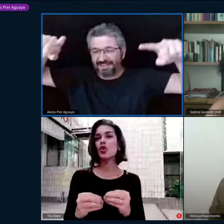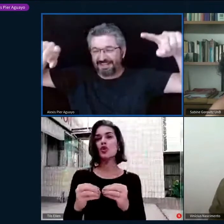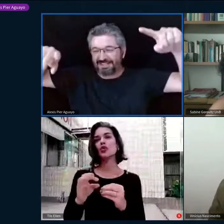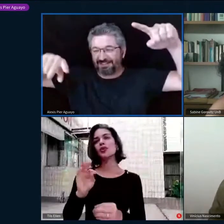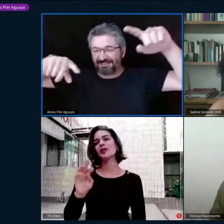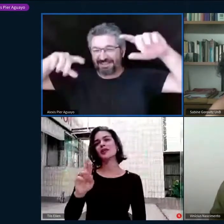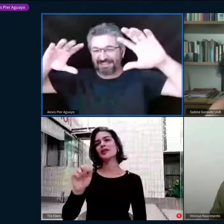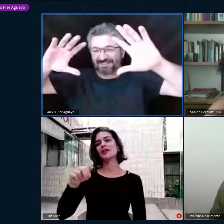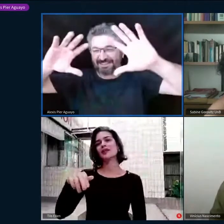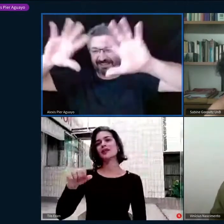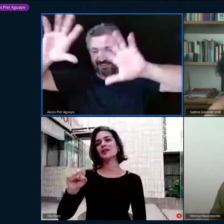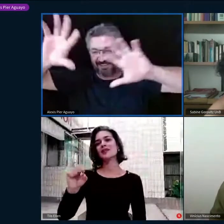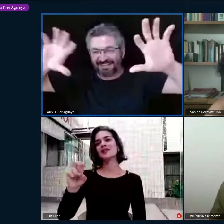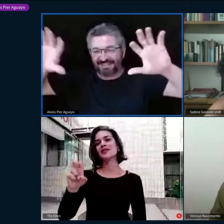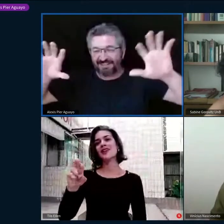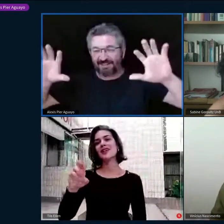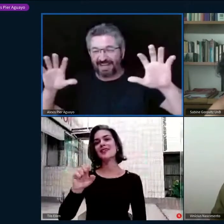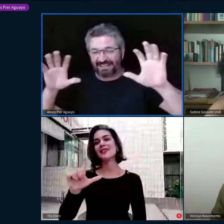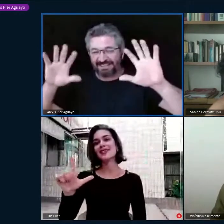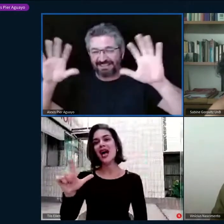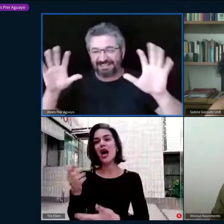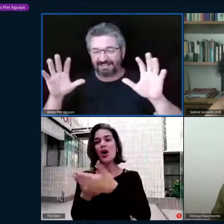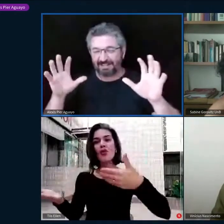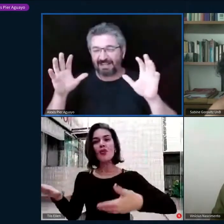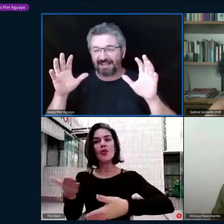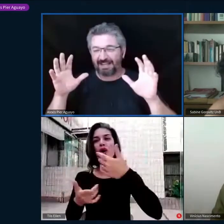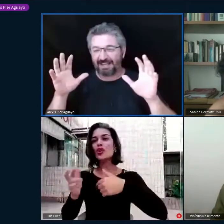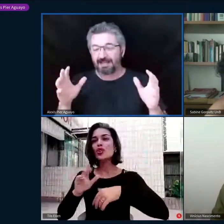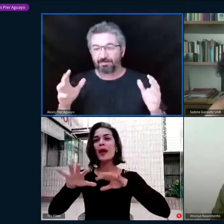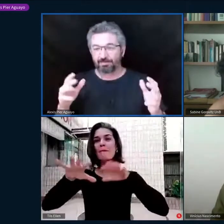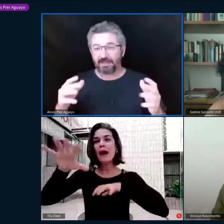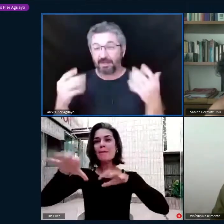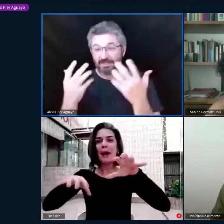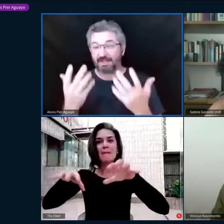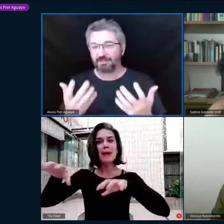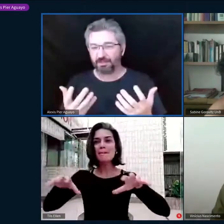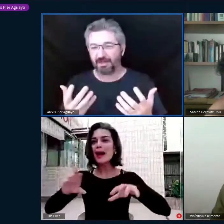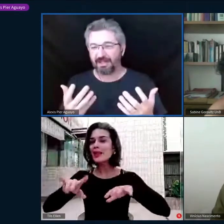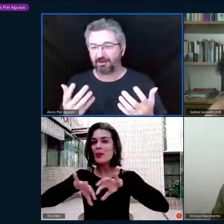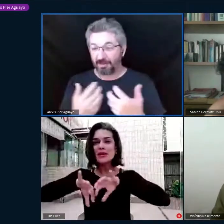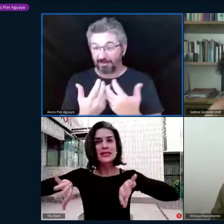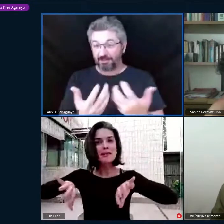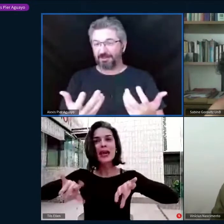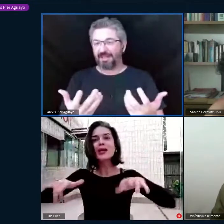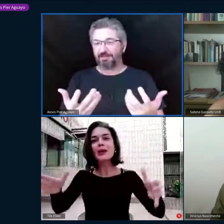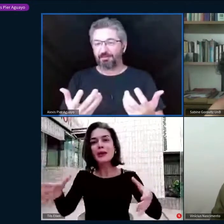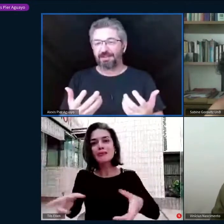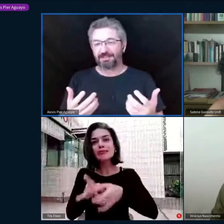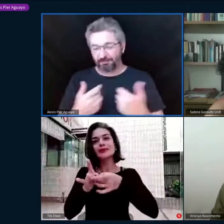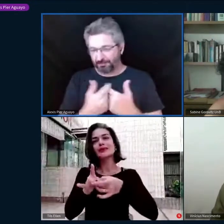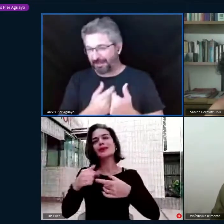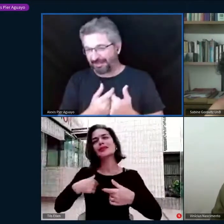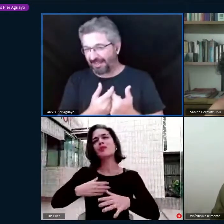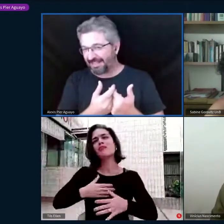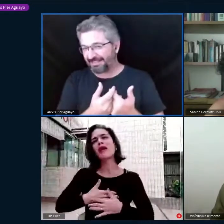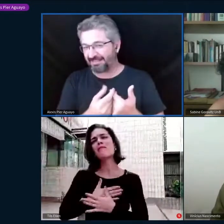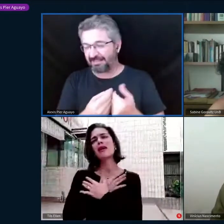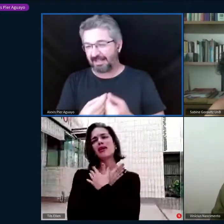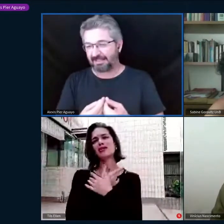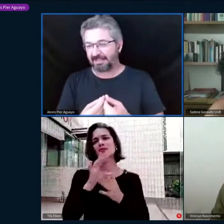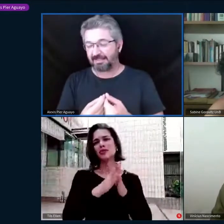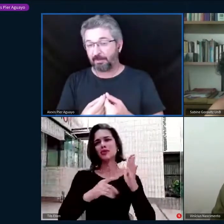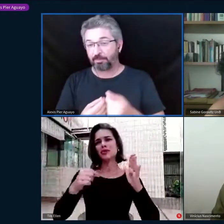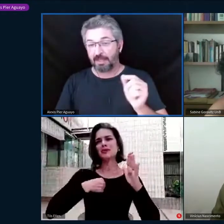todos comunicativos, eles não são coisas isoladas, ideias isoladas. Eu achei isso muito legal, eu me apaixonei por isso, e eu fui